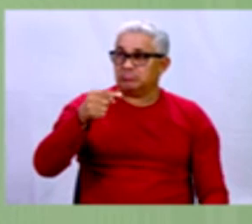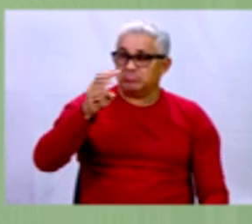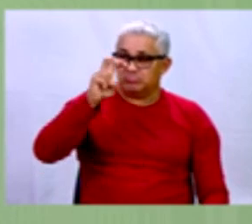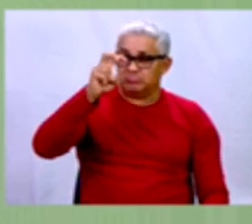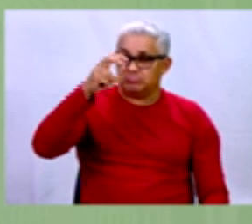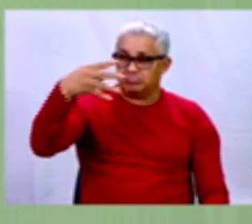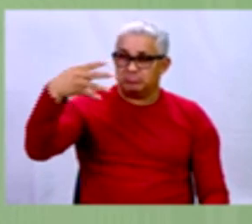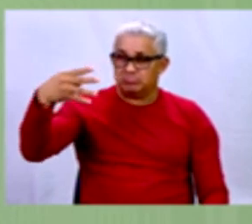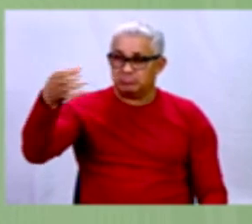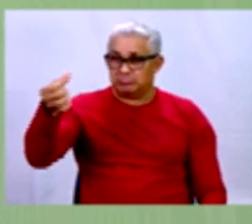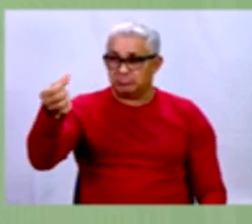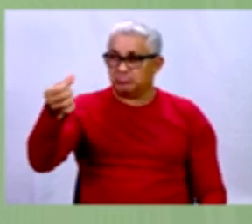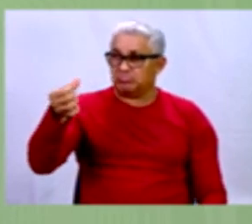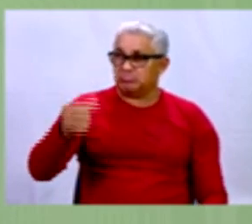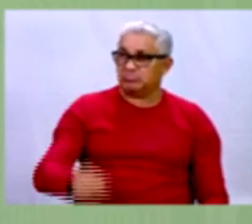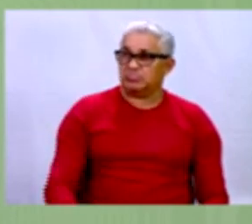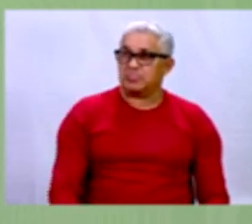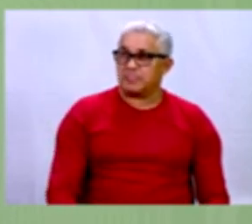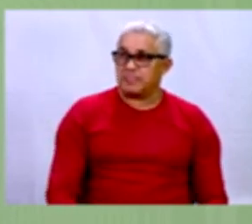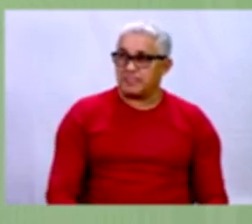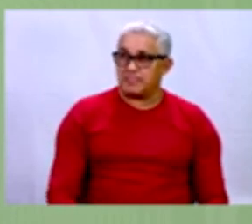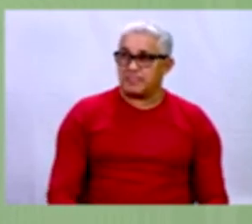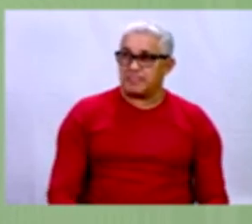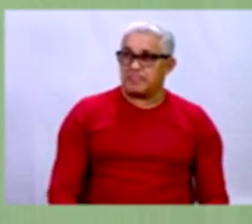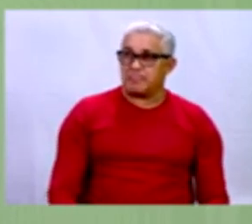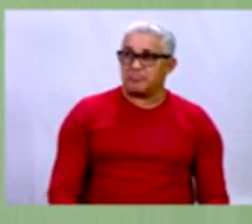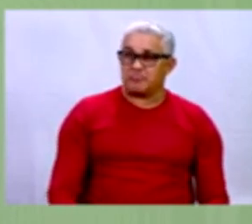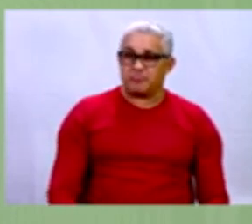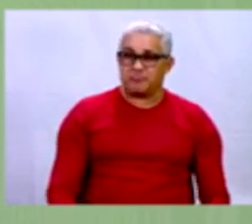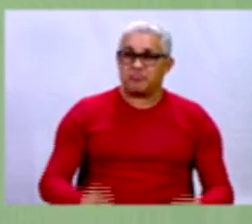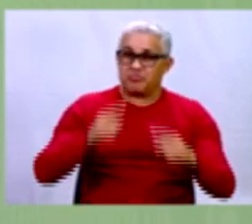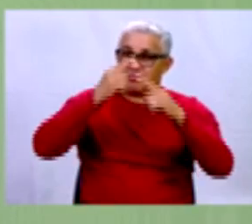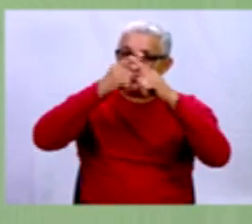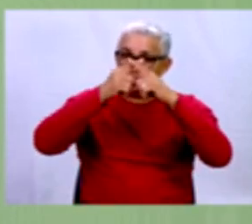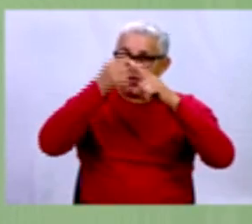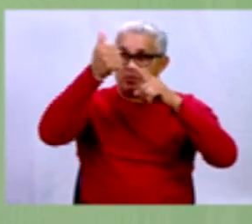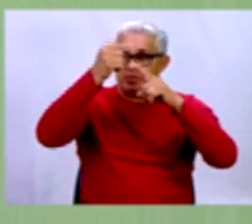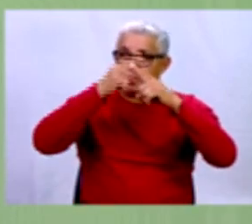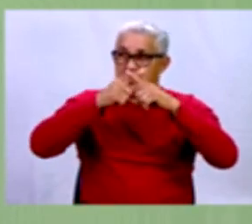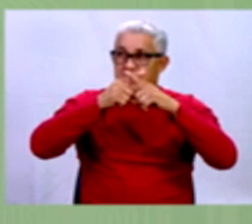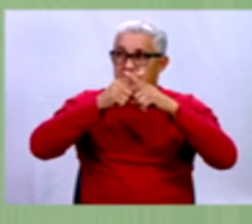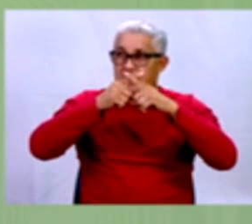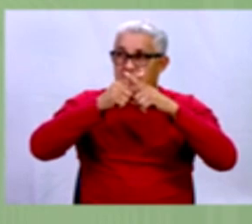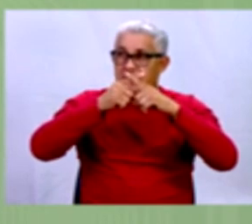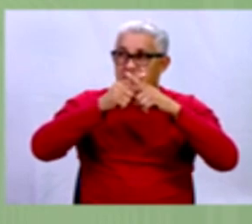25,54466. Então, a gente vai fazer essa multiplicação aqui primeiro. A gente vai ter